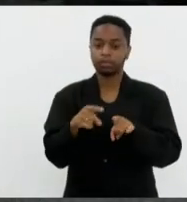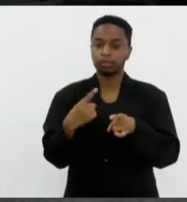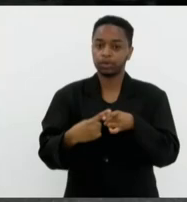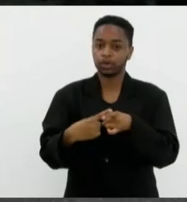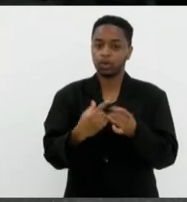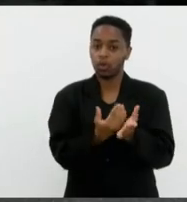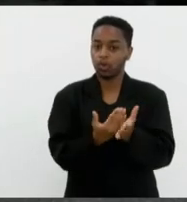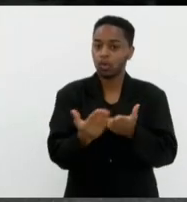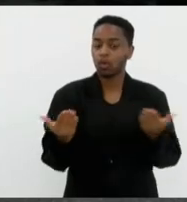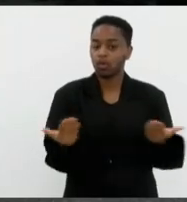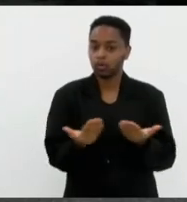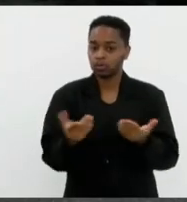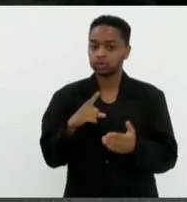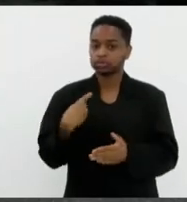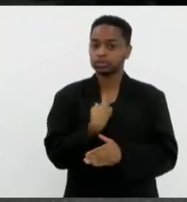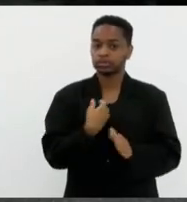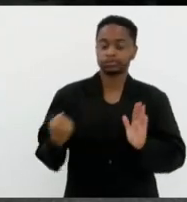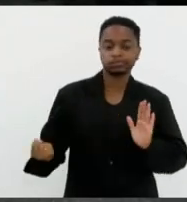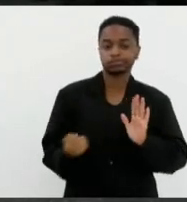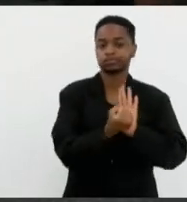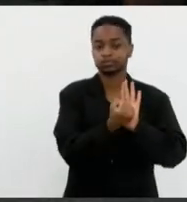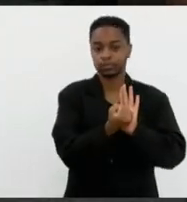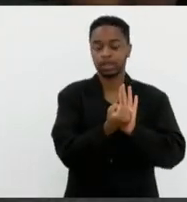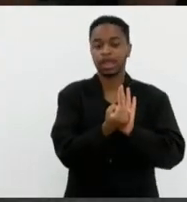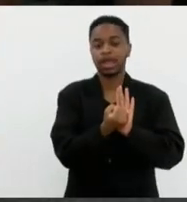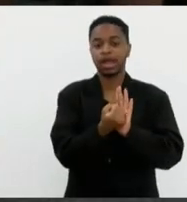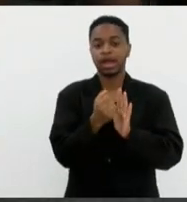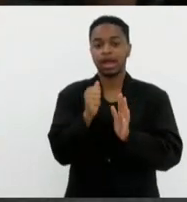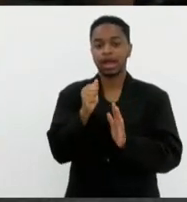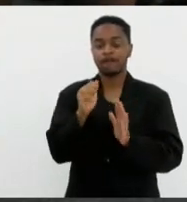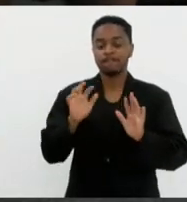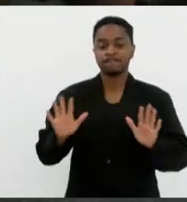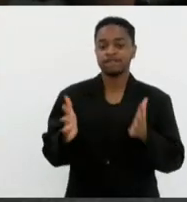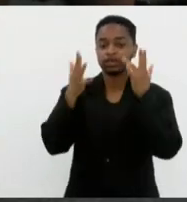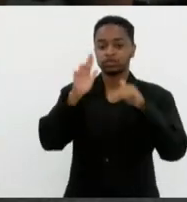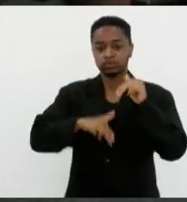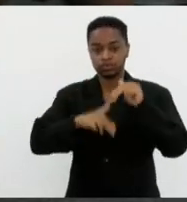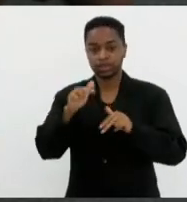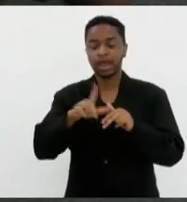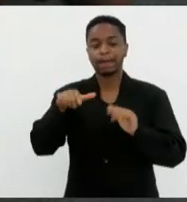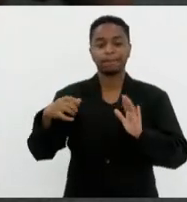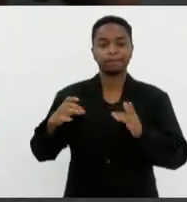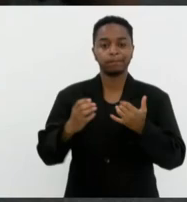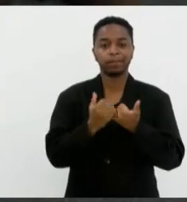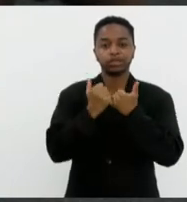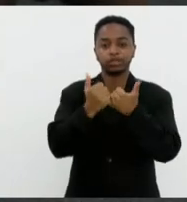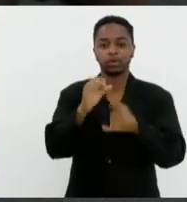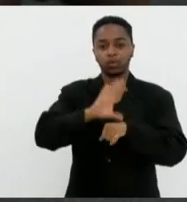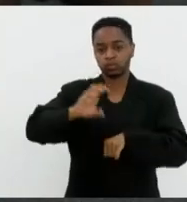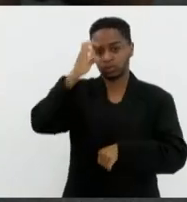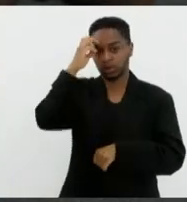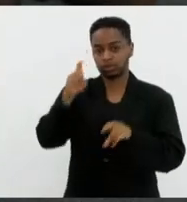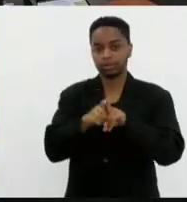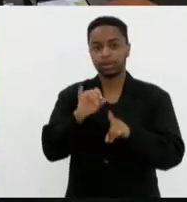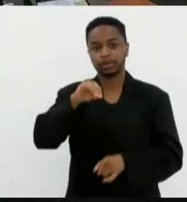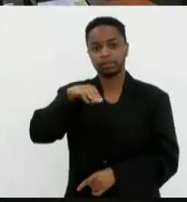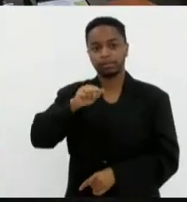hoje, declara os arraiais como patrimônio cultural e material do estado do Rio de